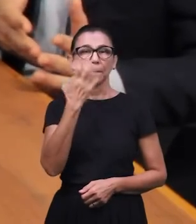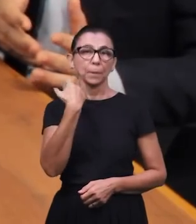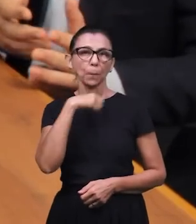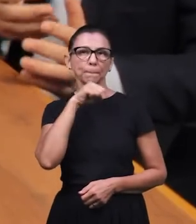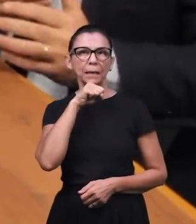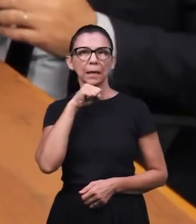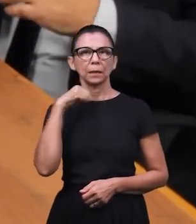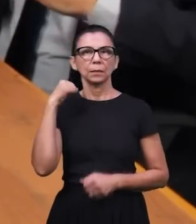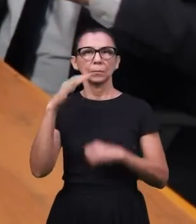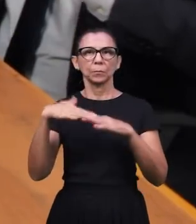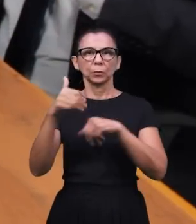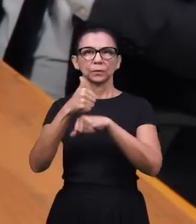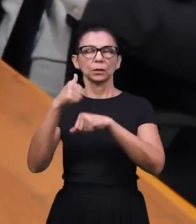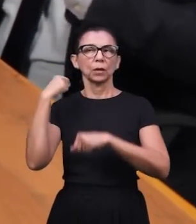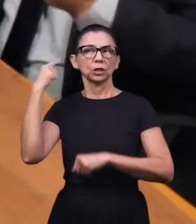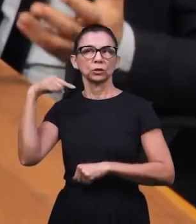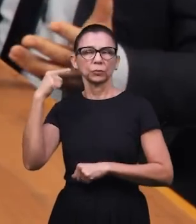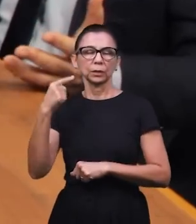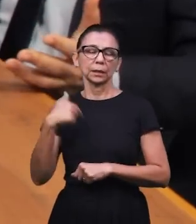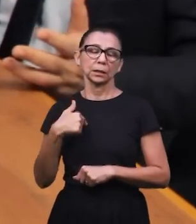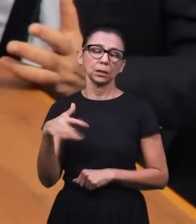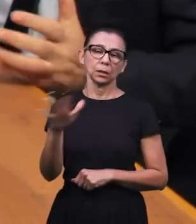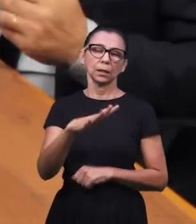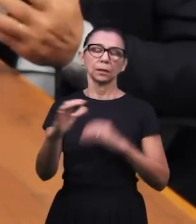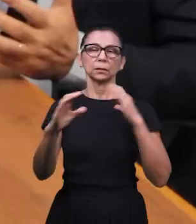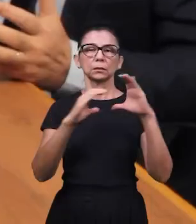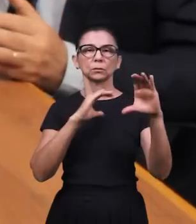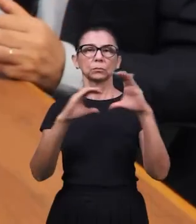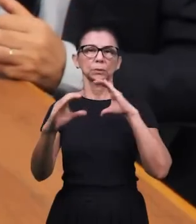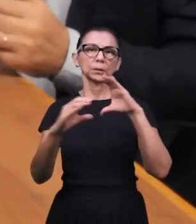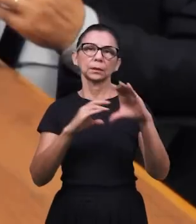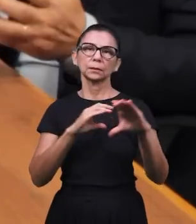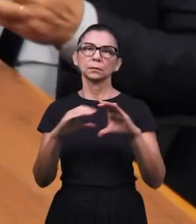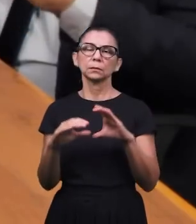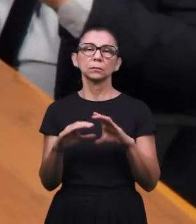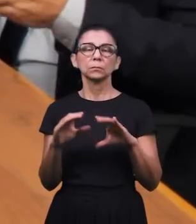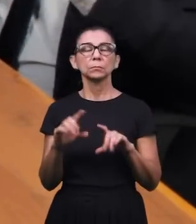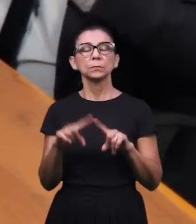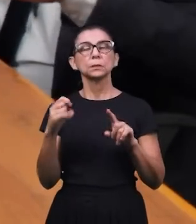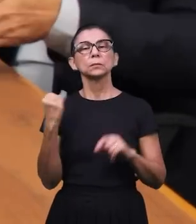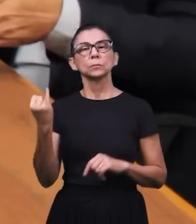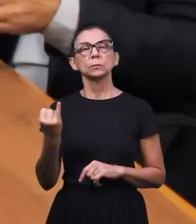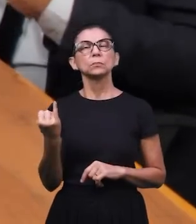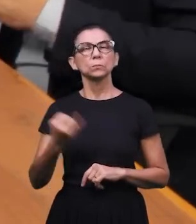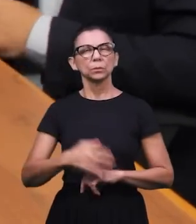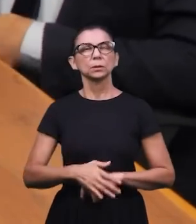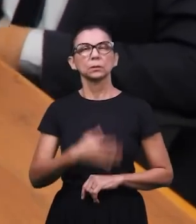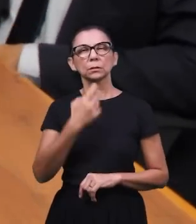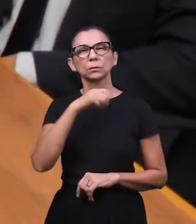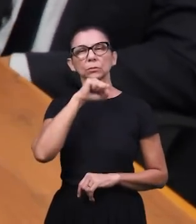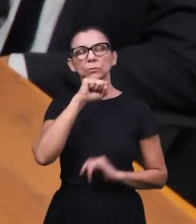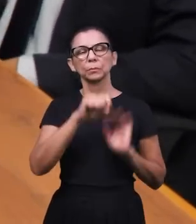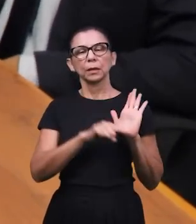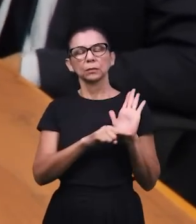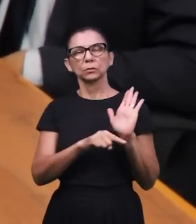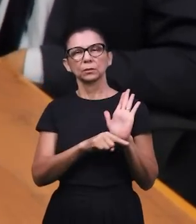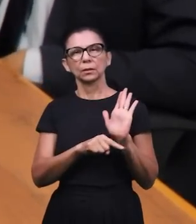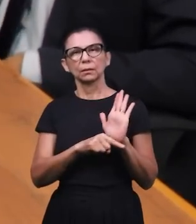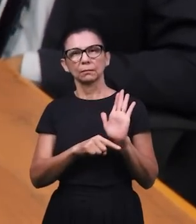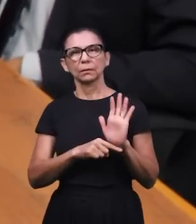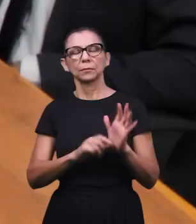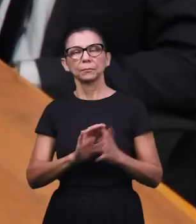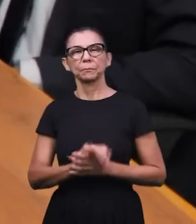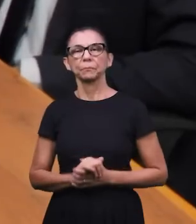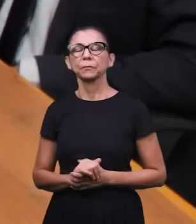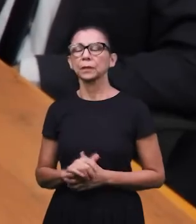comunicação porque era uma coisa muito mais afeita para mim. Então, mas é importante que o pai participe. Ajuda a direcionar os filhos,